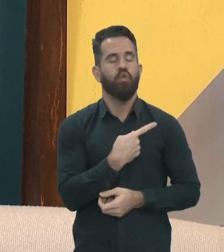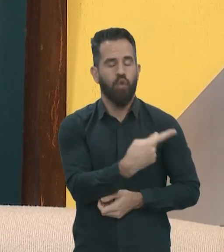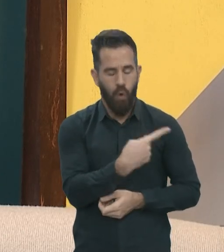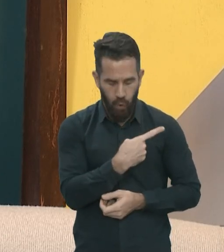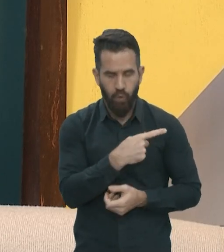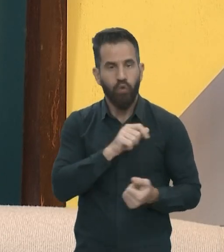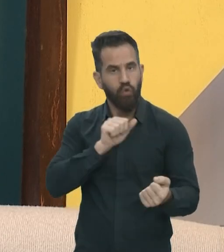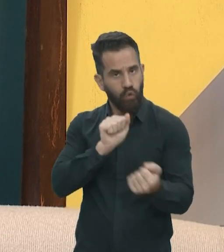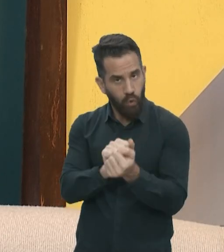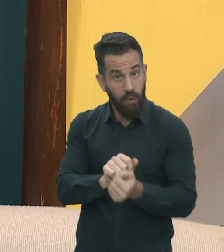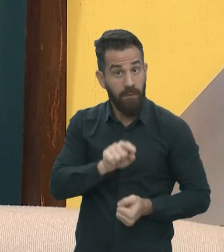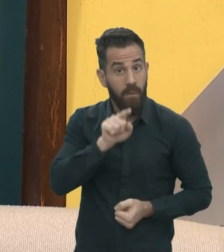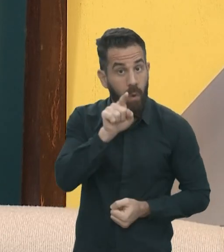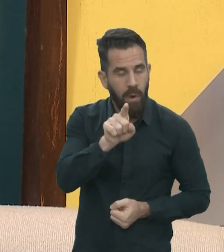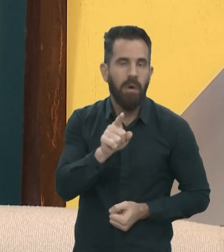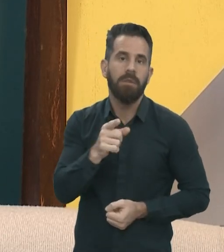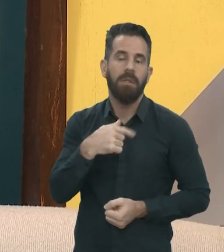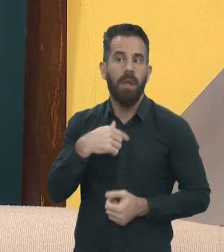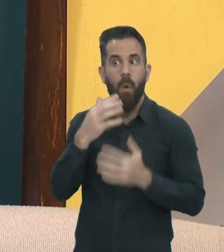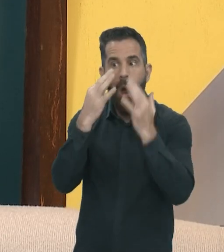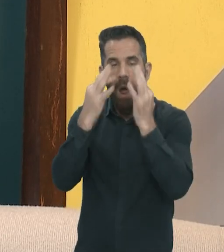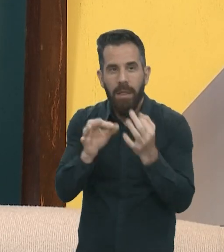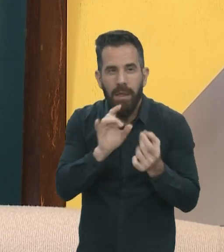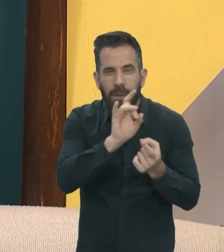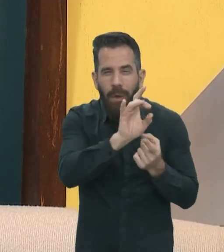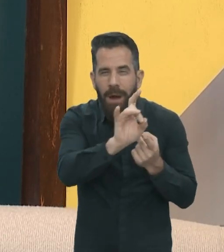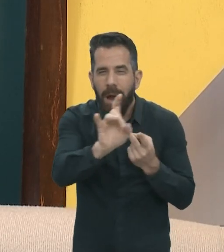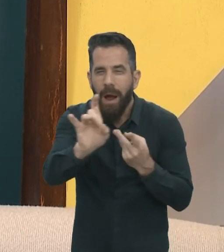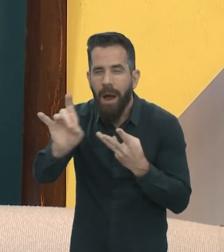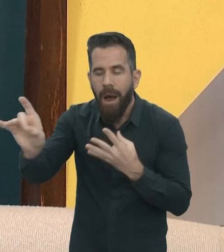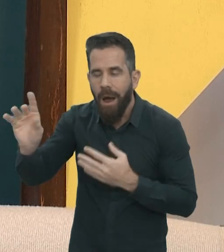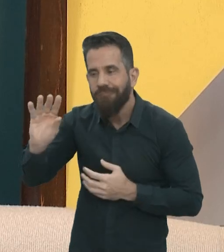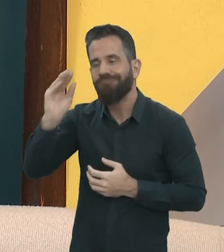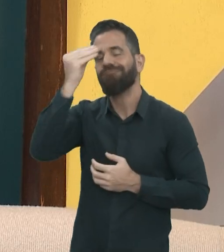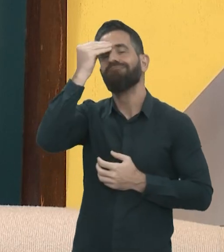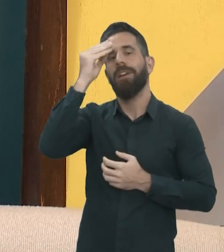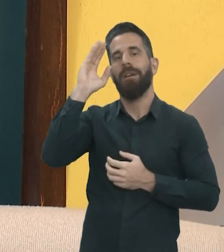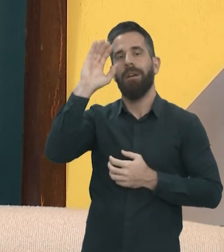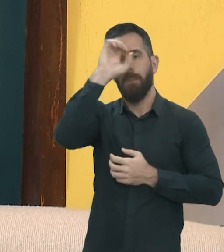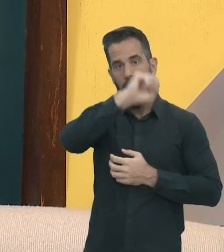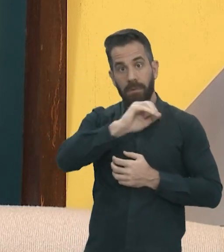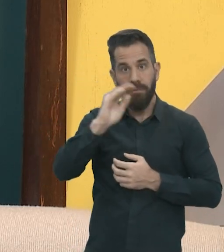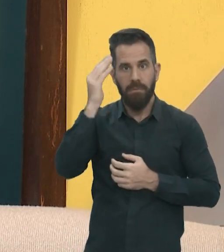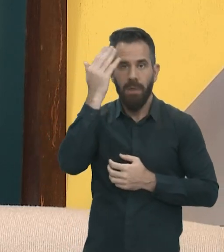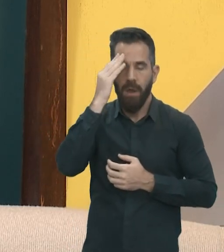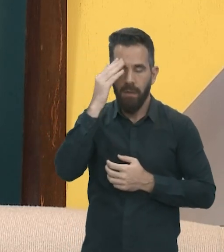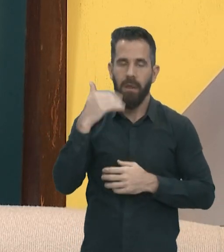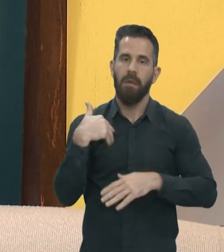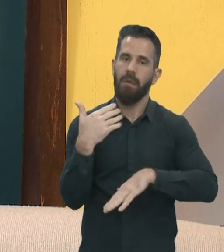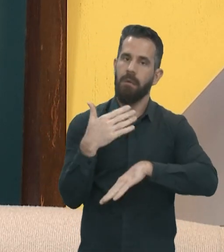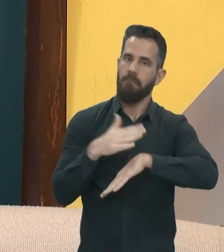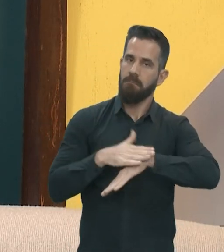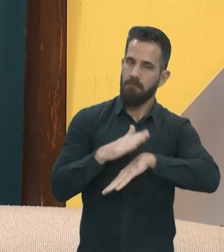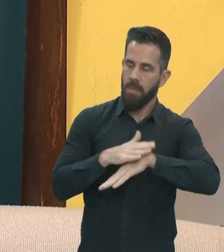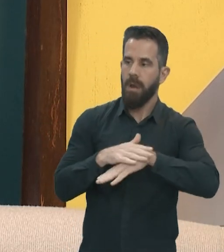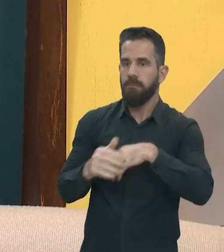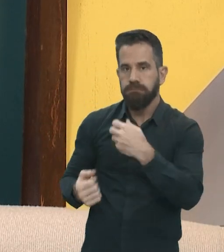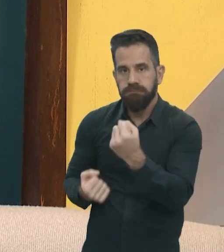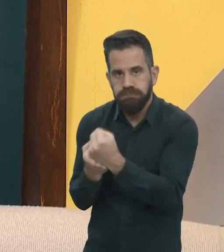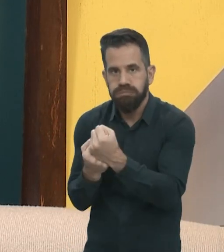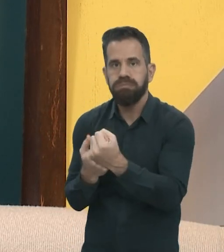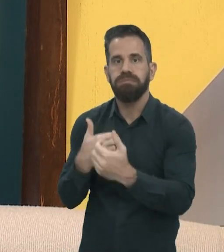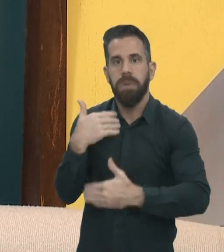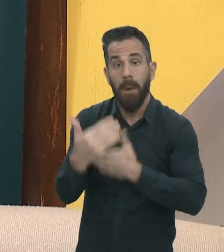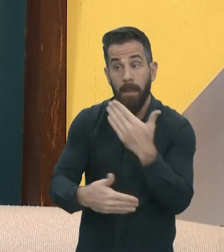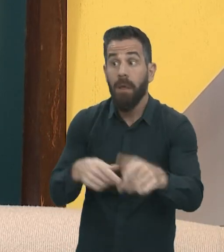com você, está alerta a essas questões. E a gente quer fazer isso tudo trazendo a comunidade de fora